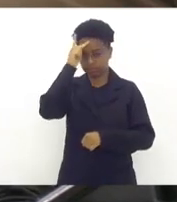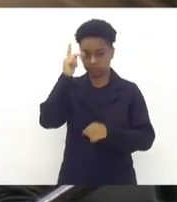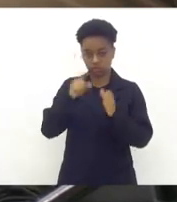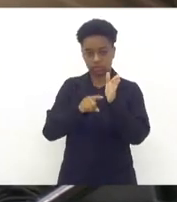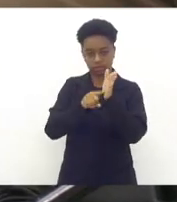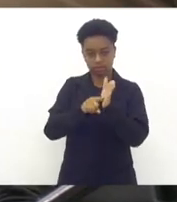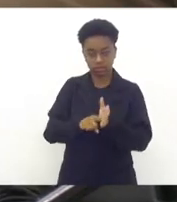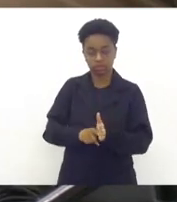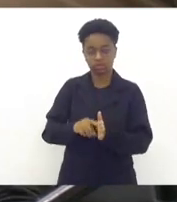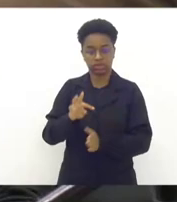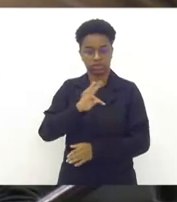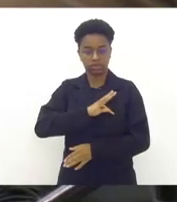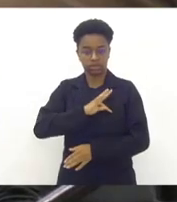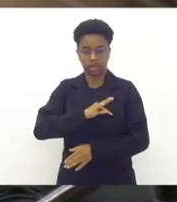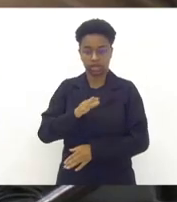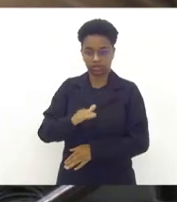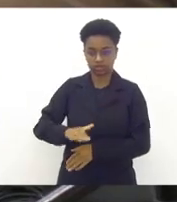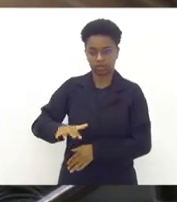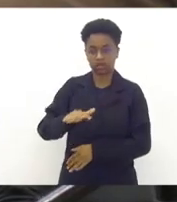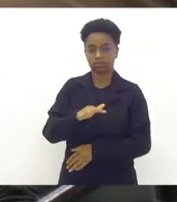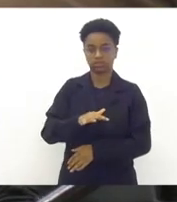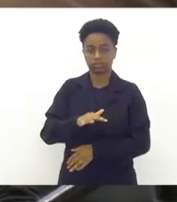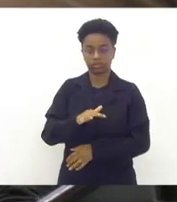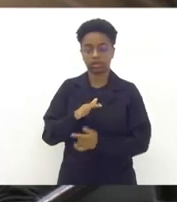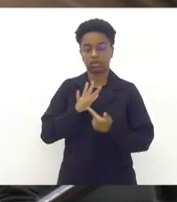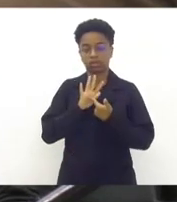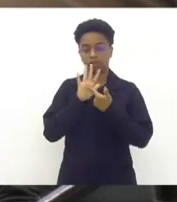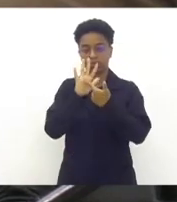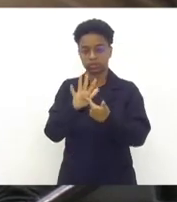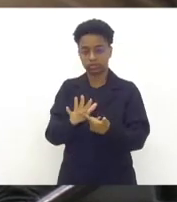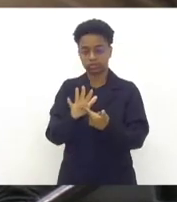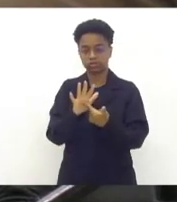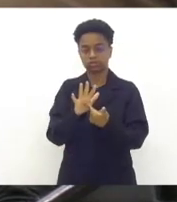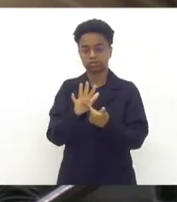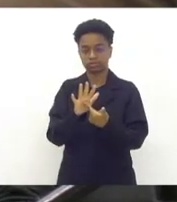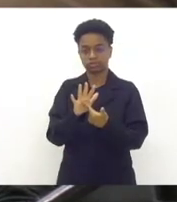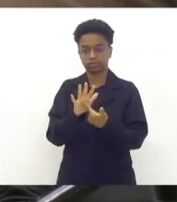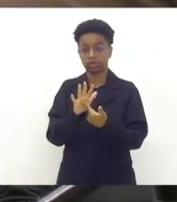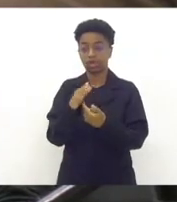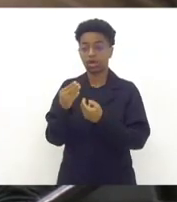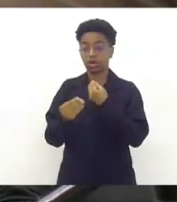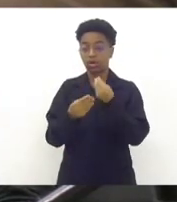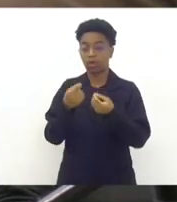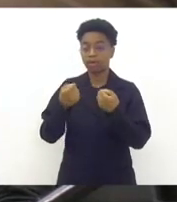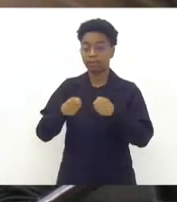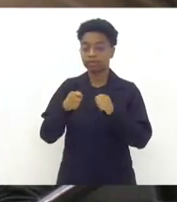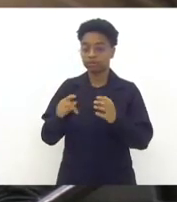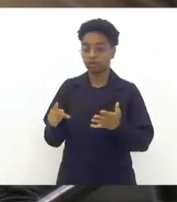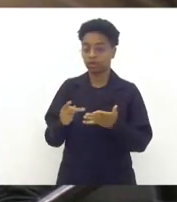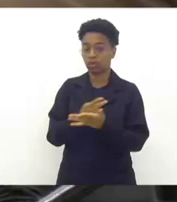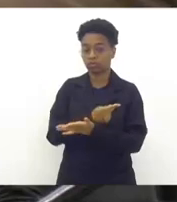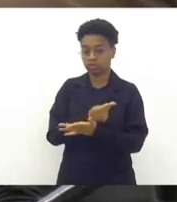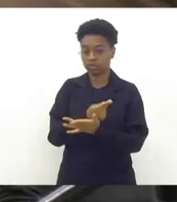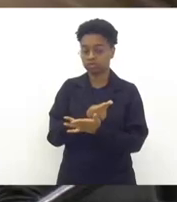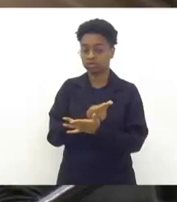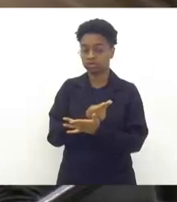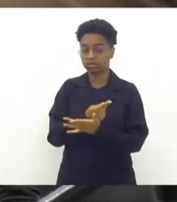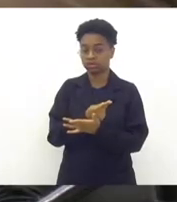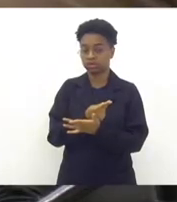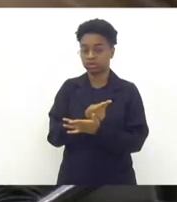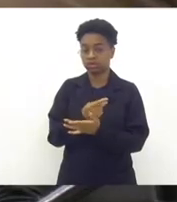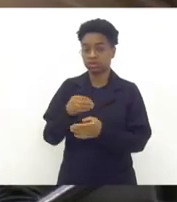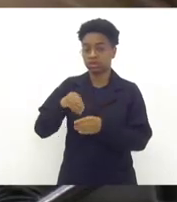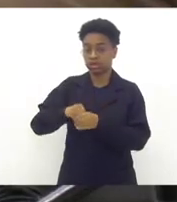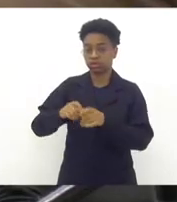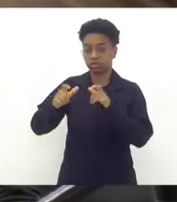pesquisadores e técnicos especialistas que demonstraram para nós como deve ser feito isso nos lugares onde é feito com